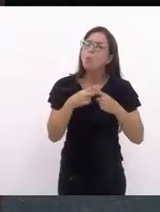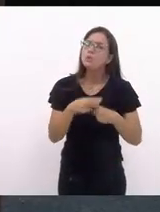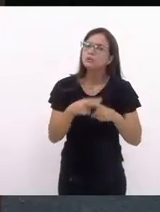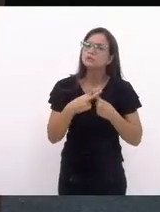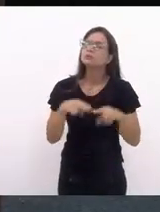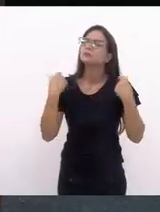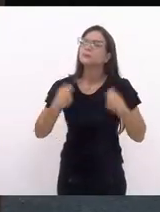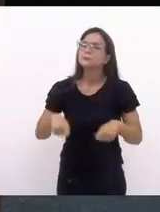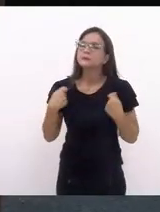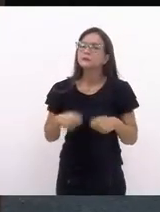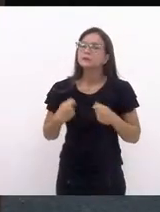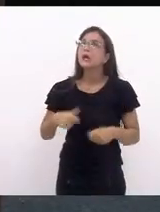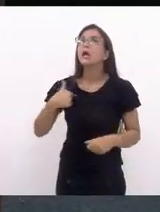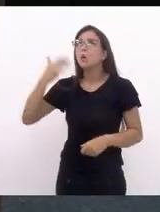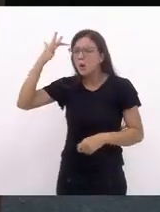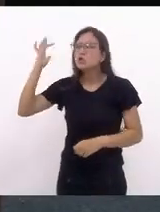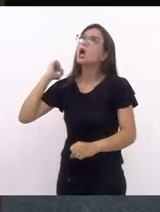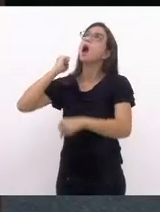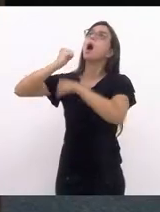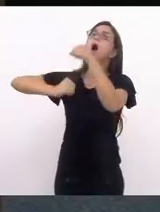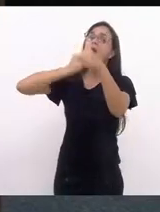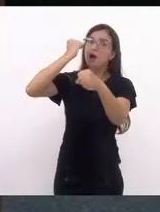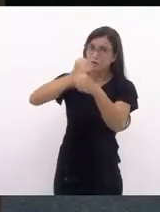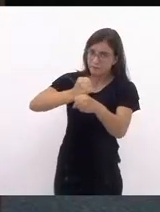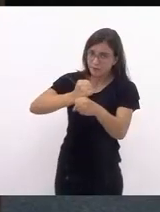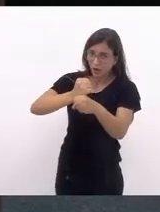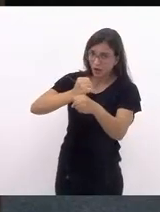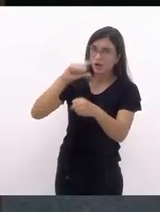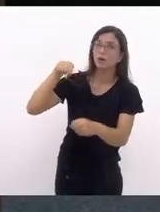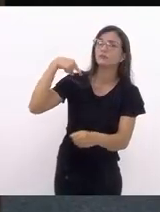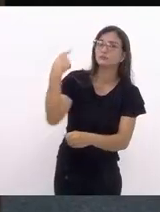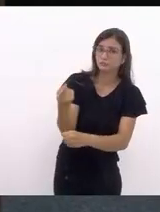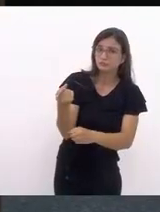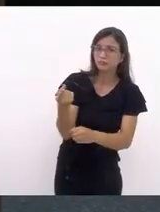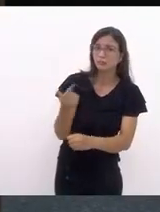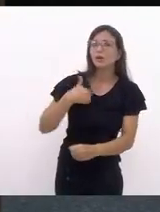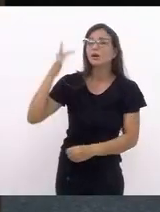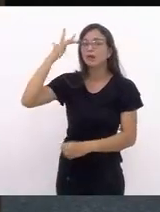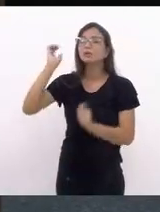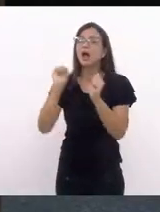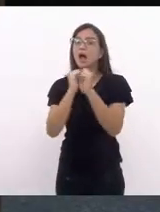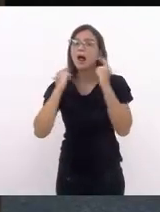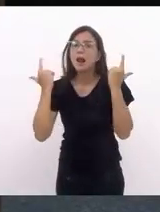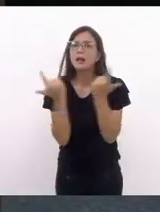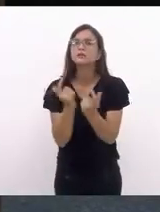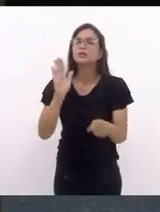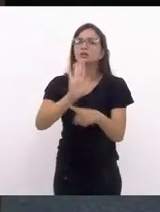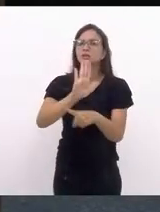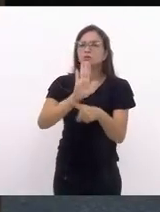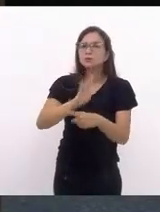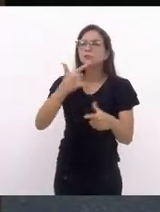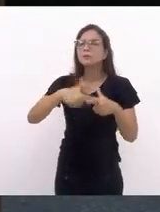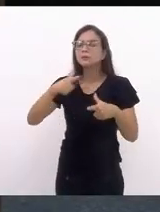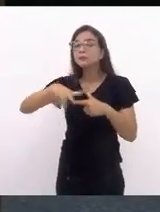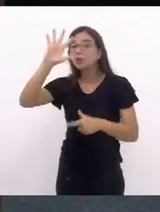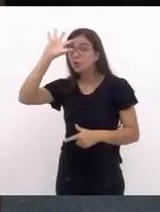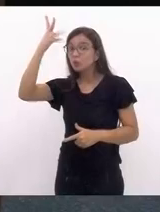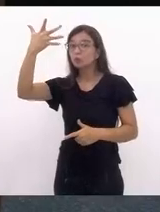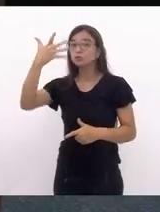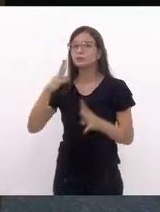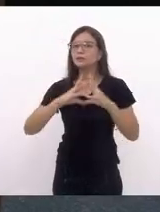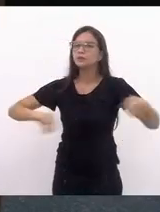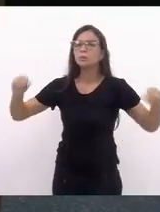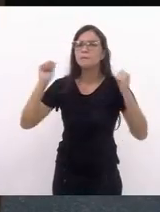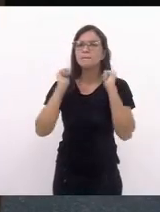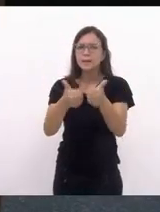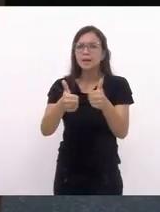que no próximo ano a alerj vai ajudar para que isso seja resolvido Que Deus nos abençoe e